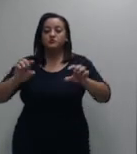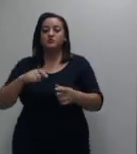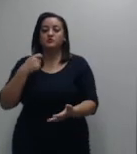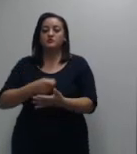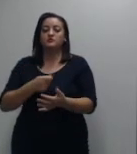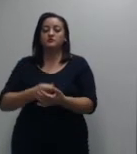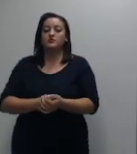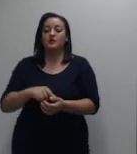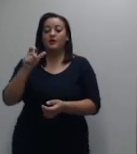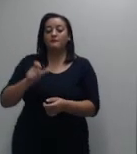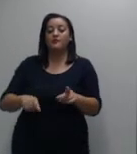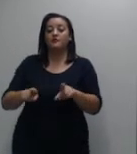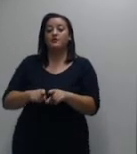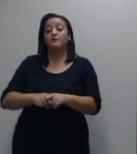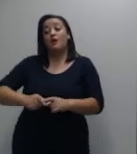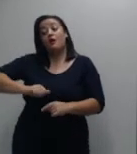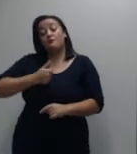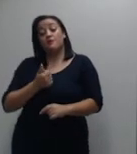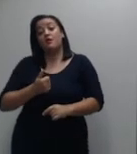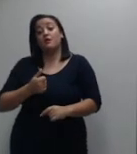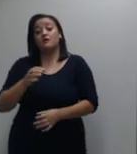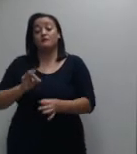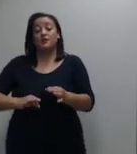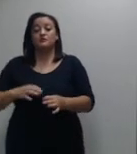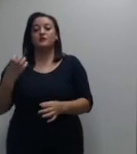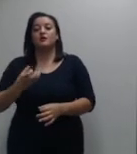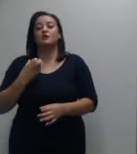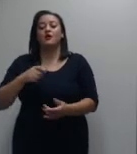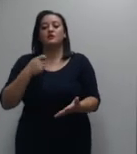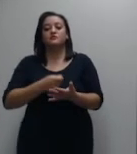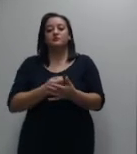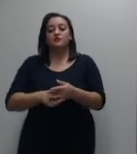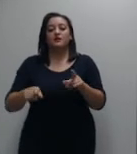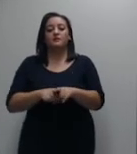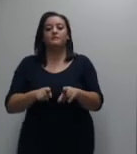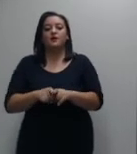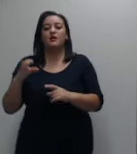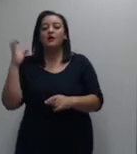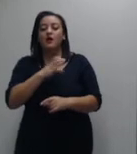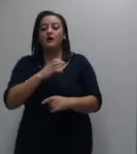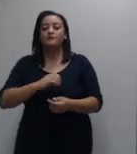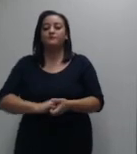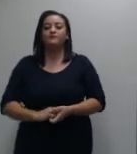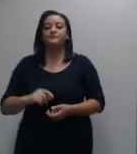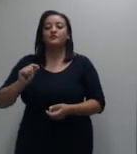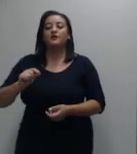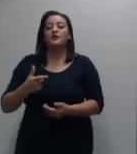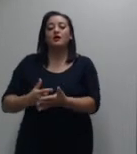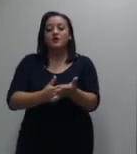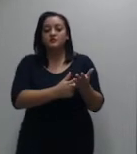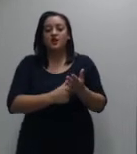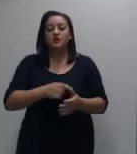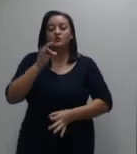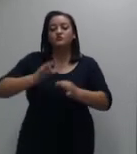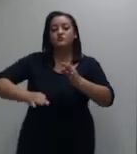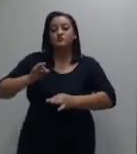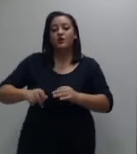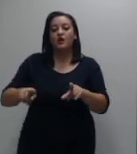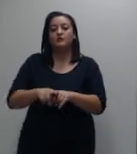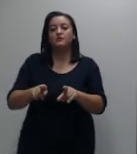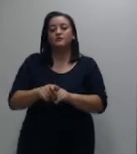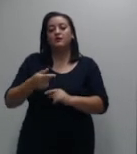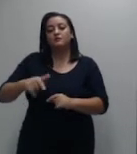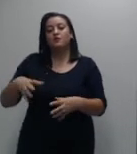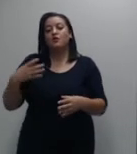embargada o melhor a parte embargante pretende executar provisoriamente esse acórdão que foi julgado pela